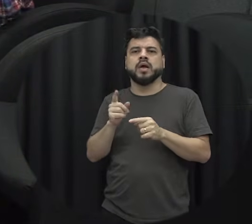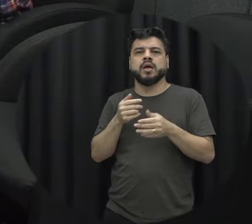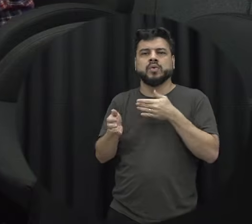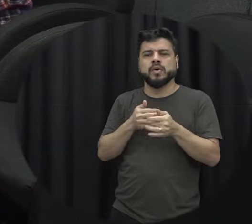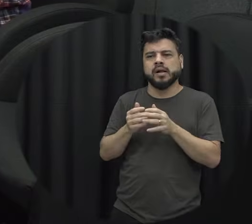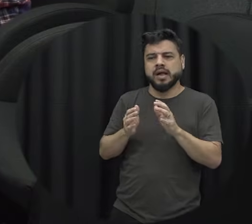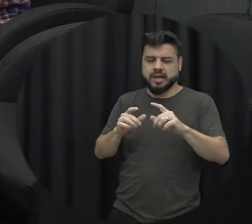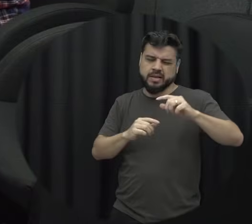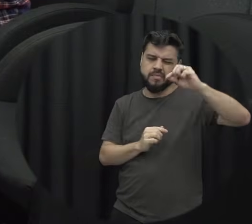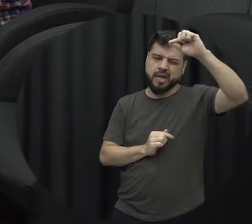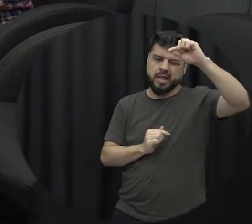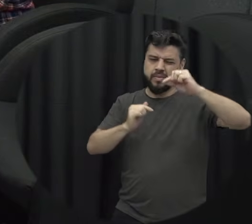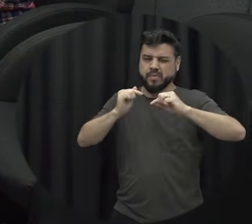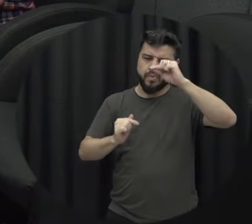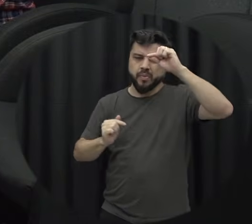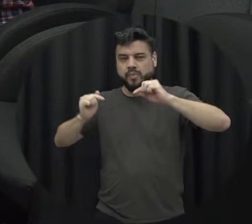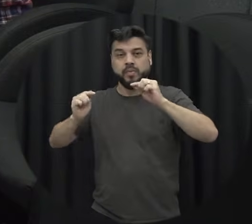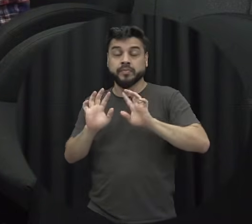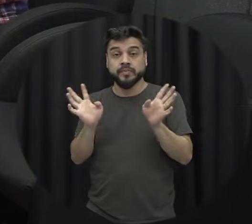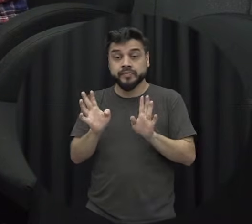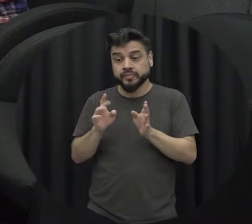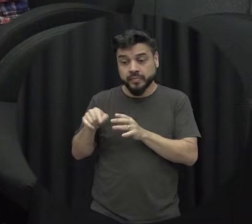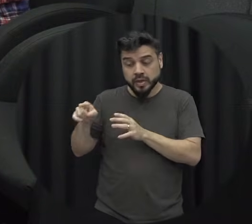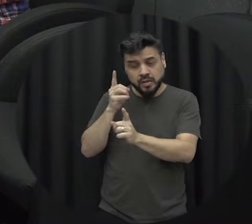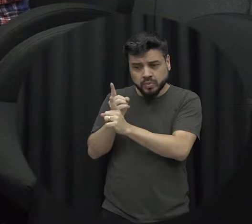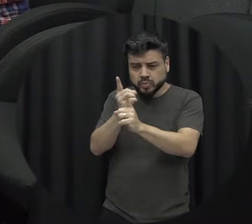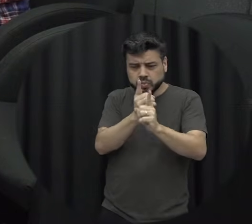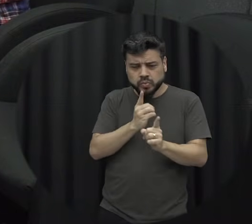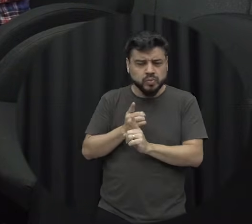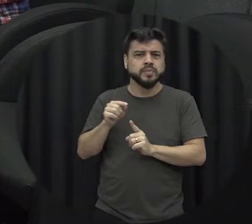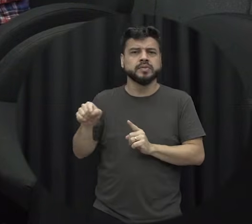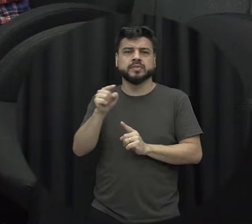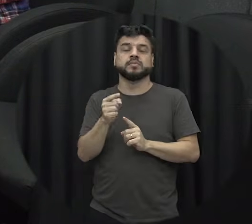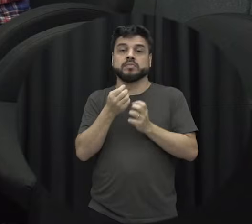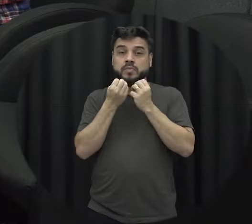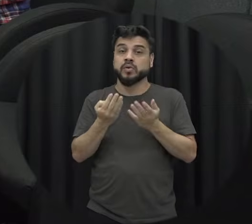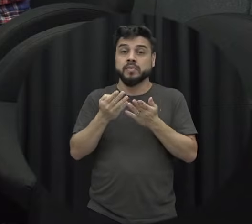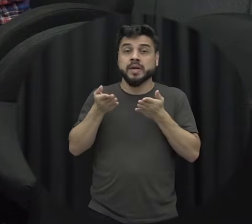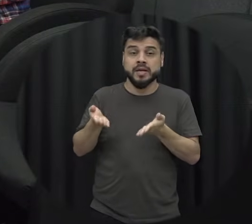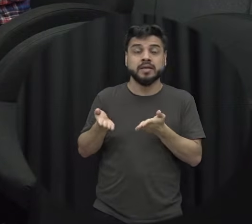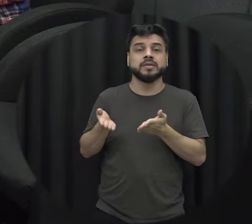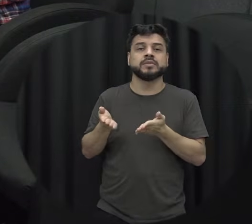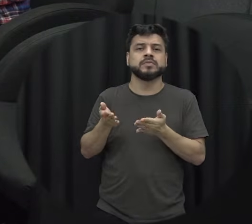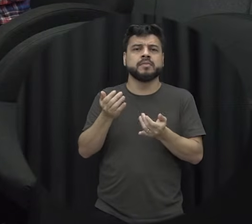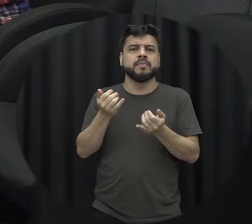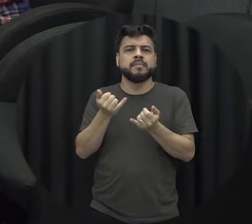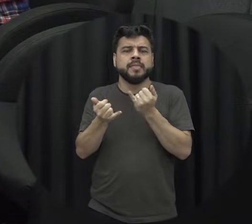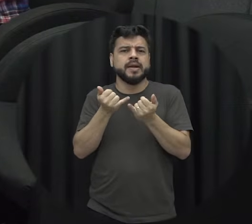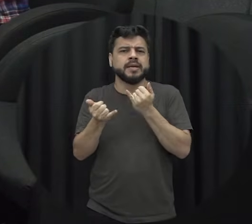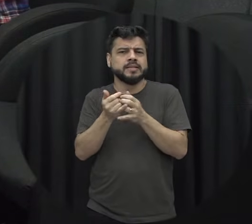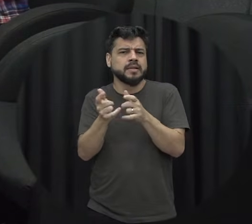ficou um lado maior do que outro. Agora, o que é interessante é que esses geoglifos, em sua maioria, parecem ter sido